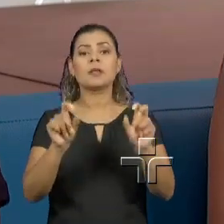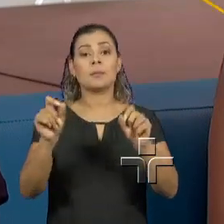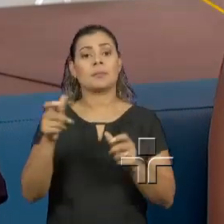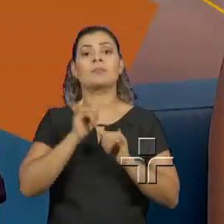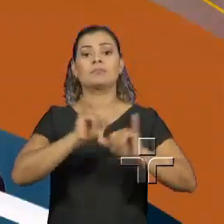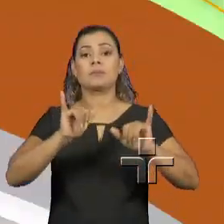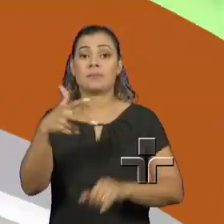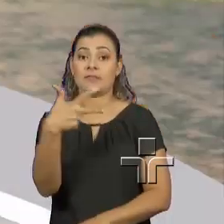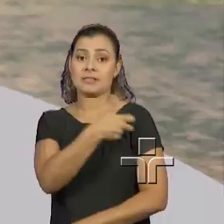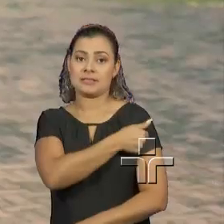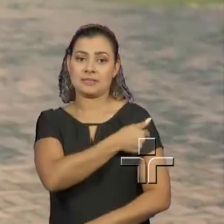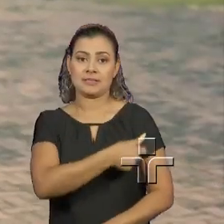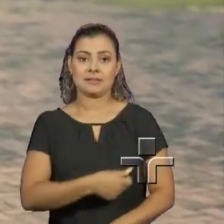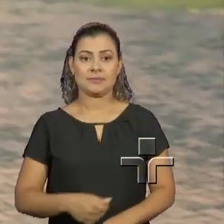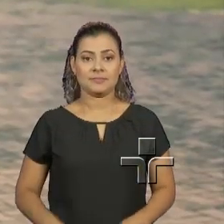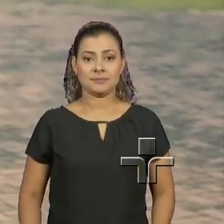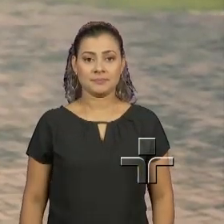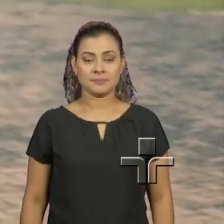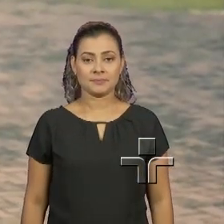de vacinação.